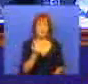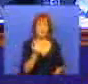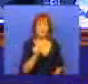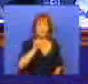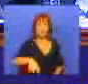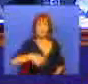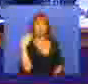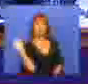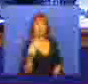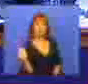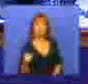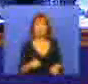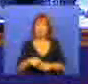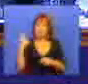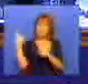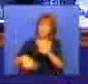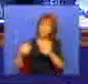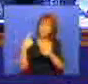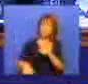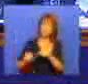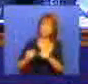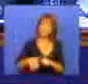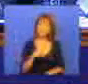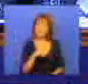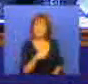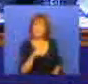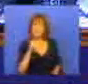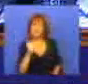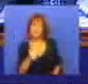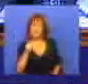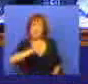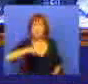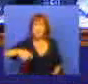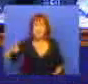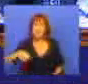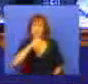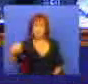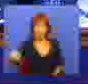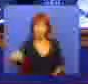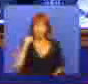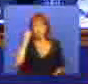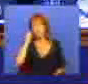25 mil jovens no arrendamento com 65 milhões de euros.